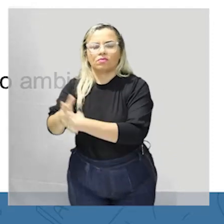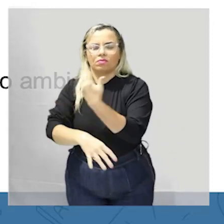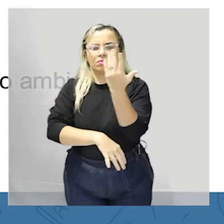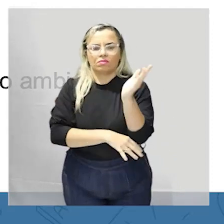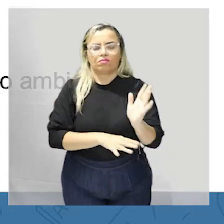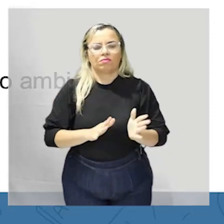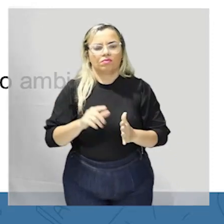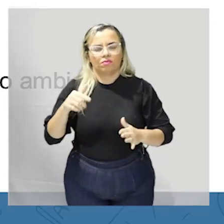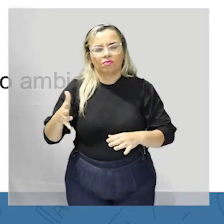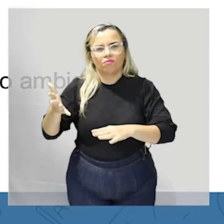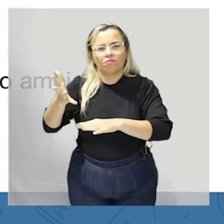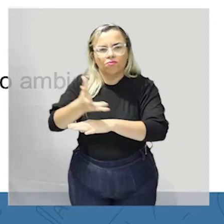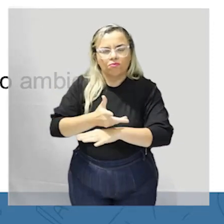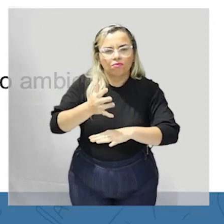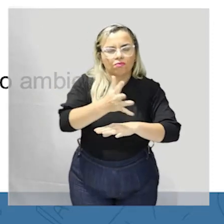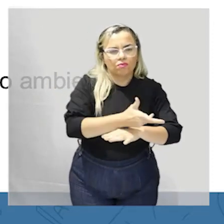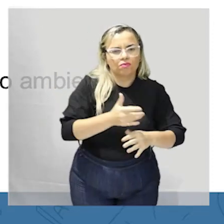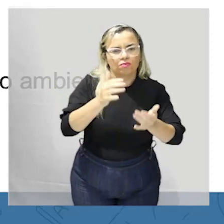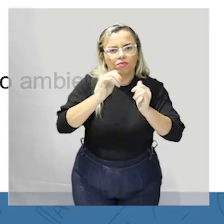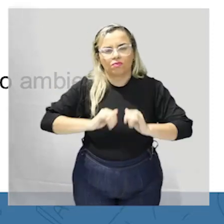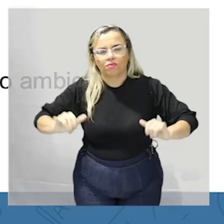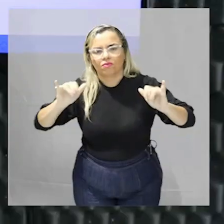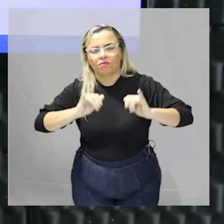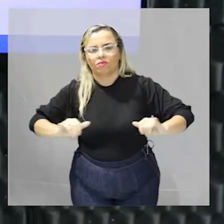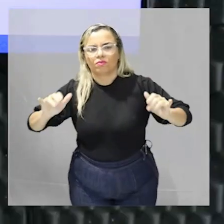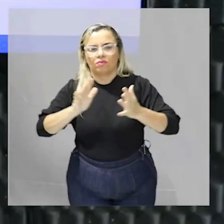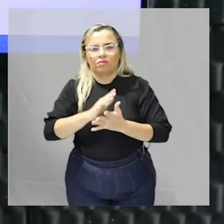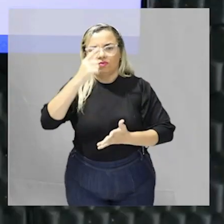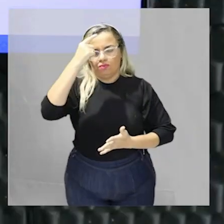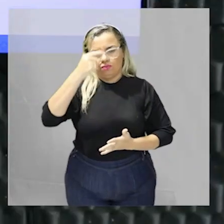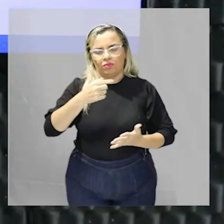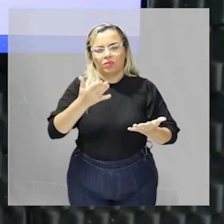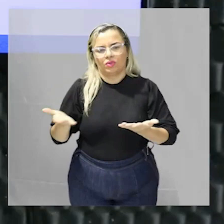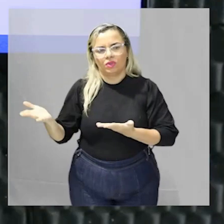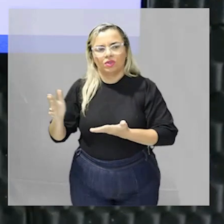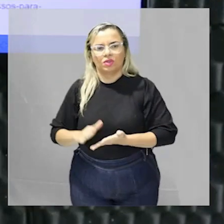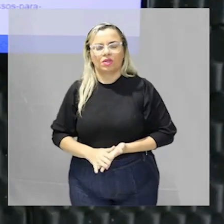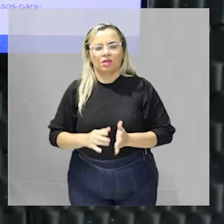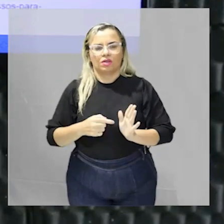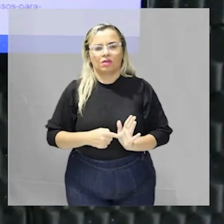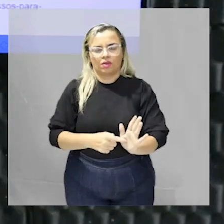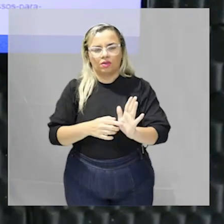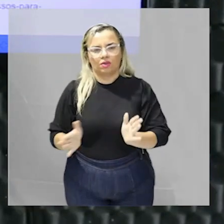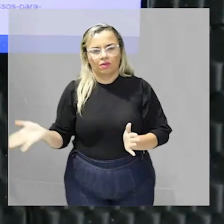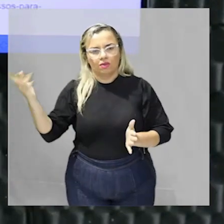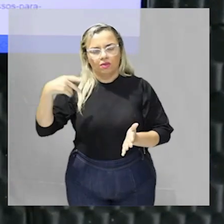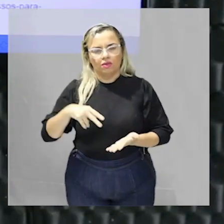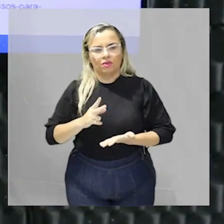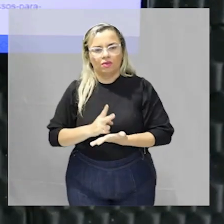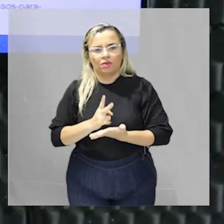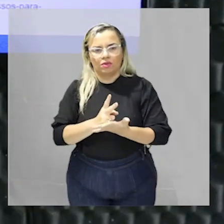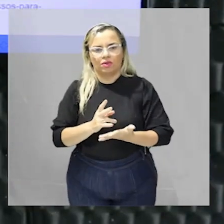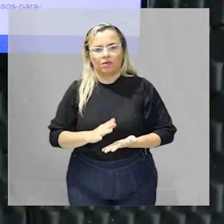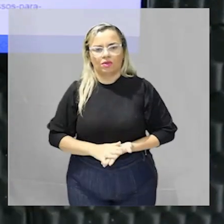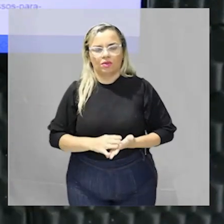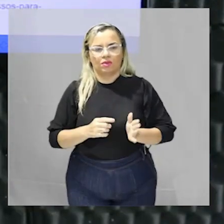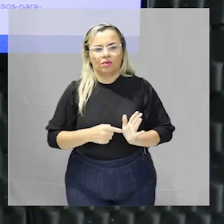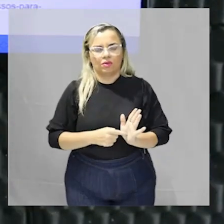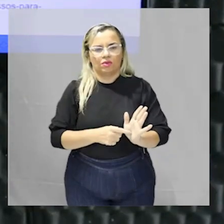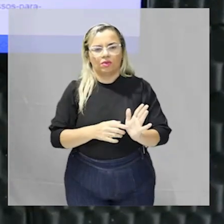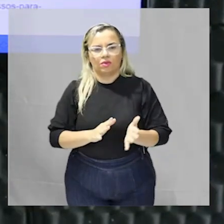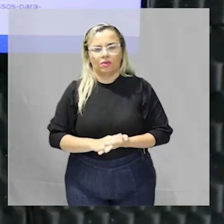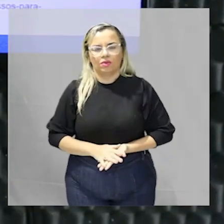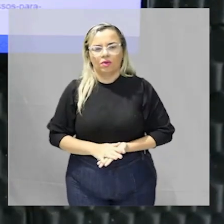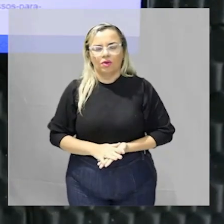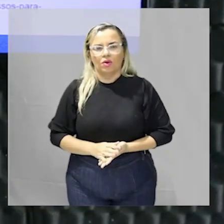do post que a gente viu ainda há pouco, tá certo? Vamos dar sequência. Aqui eu trouxe para vocês